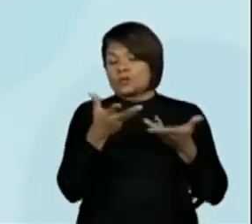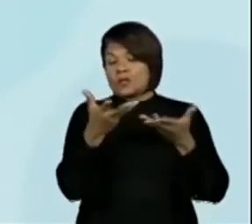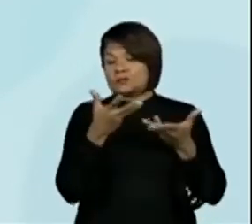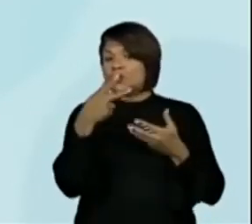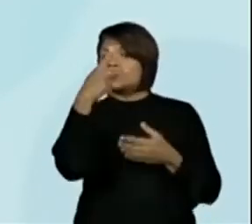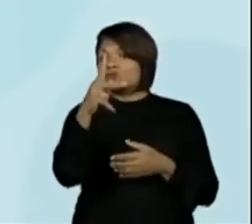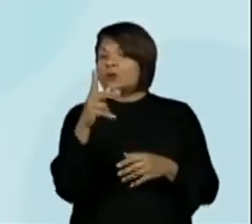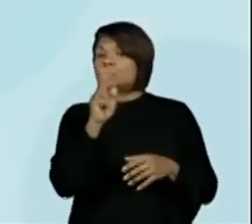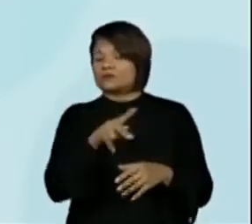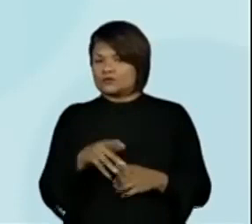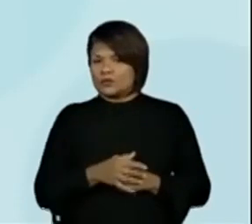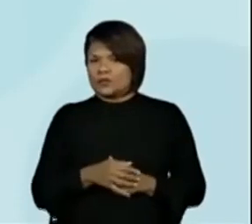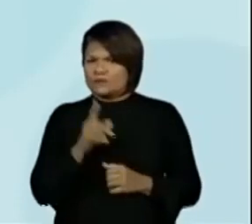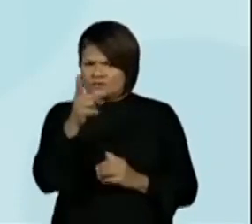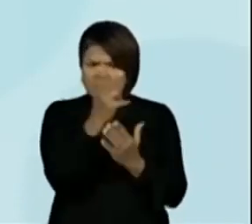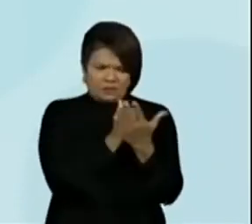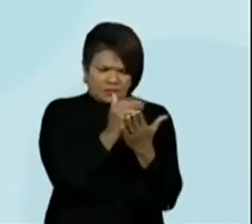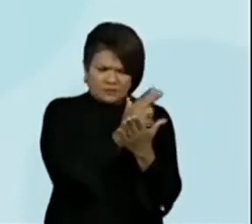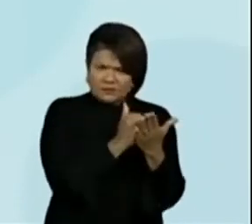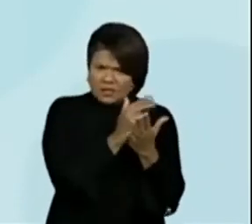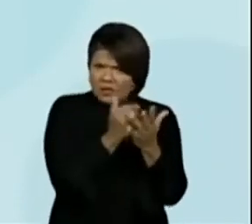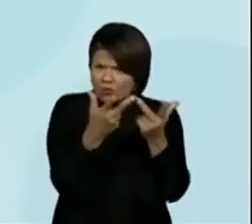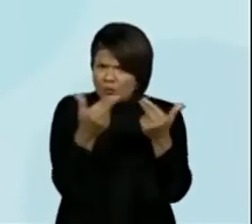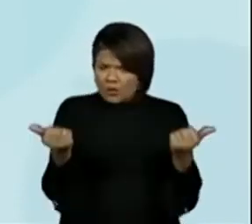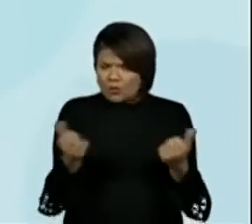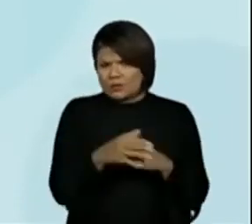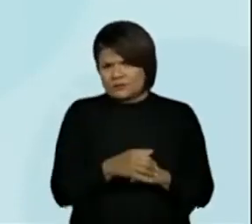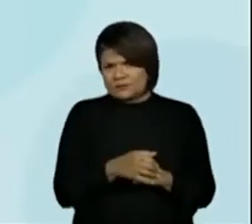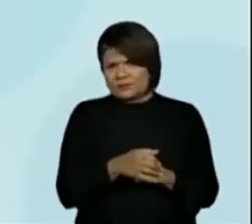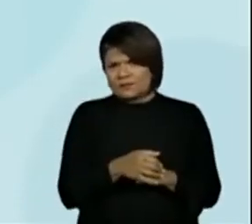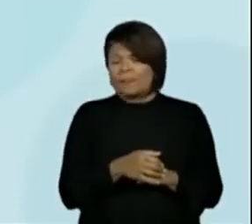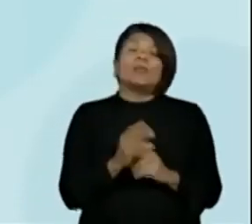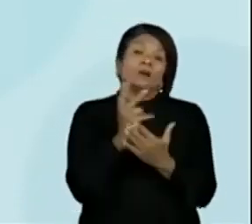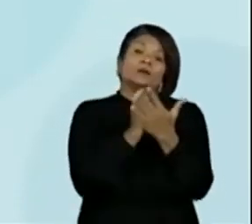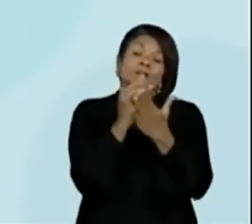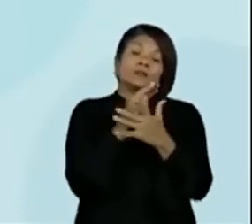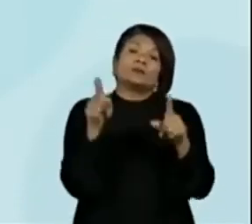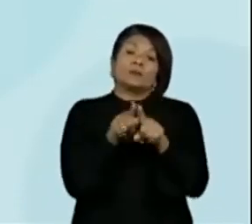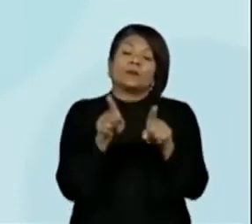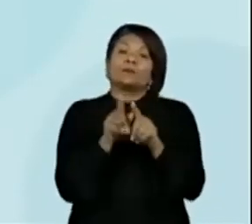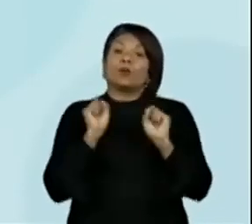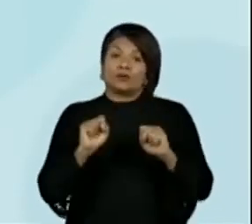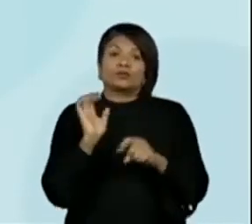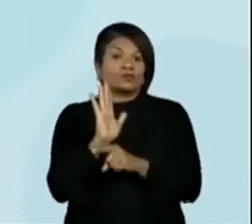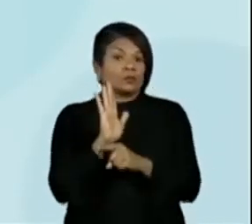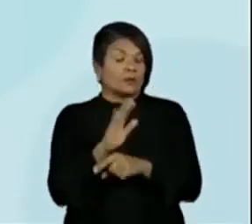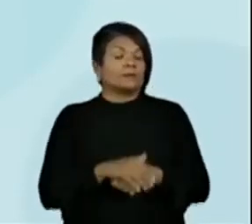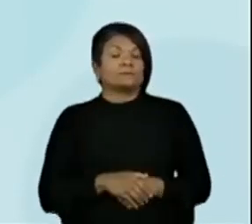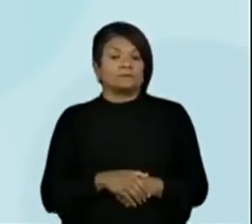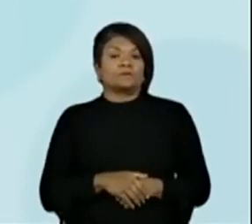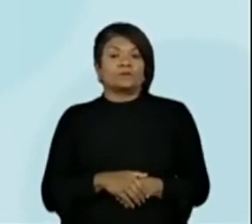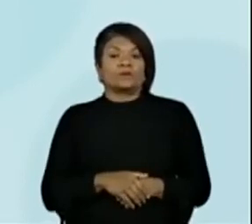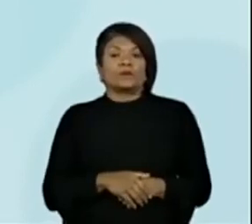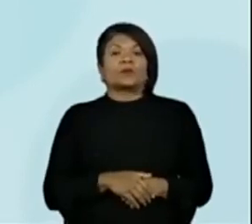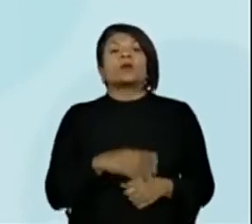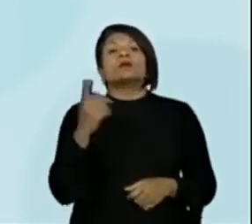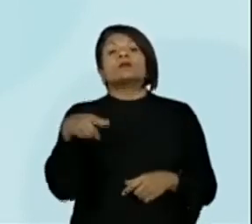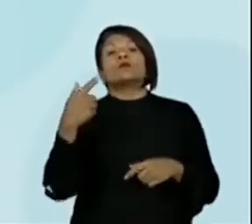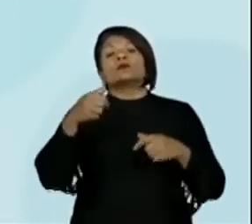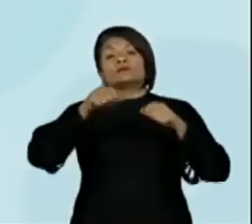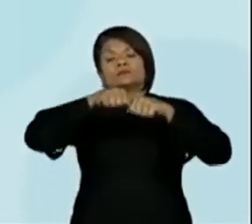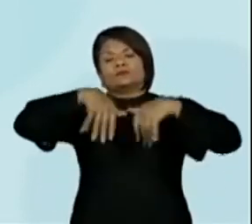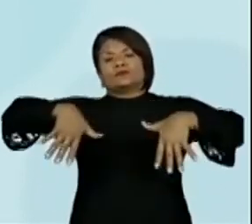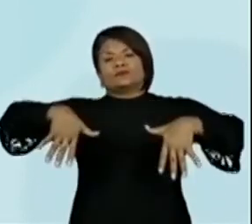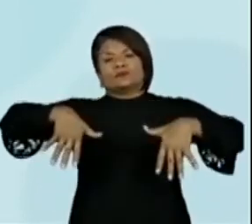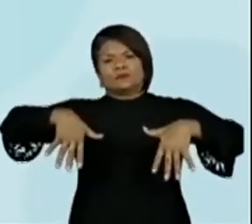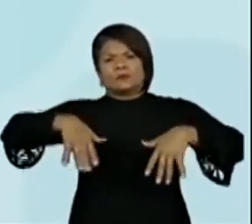interação? Você desenha alguma coisa sobre a aula? O desenho também pode te ajudar. E, por fim, você faz mapas mentais?